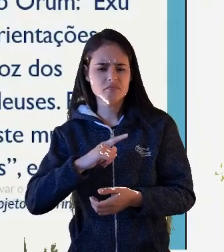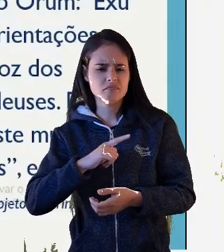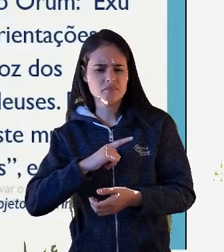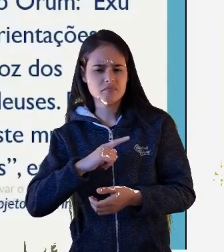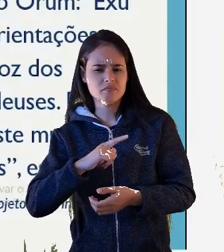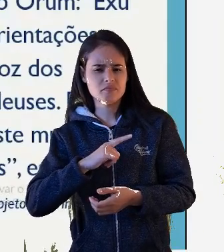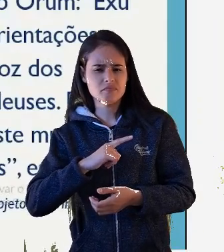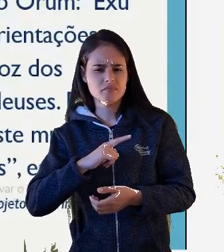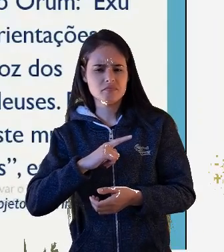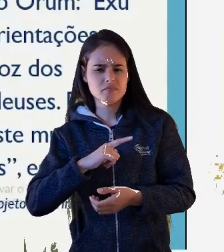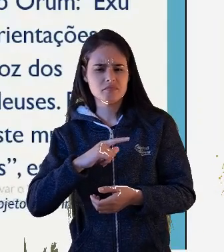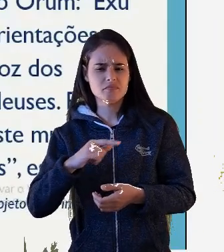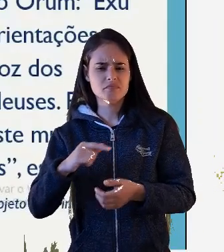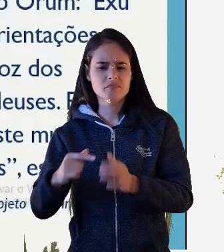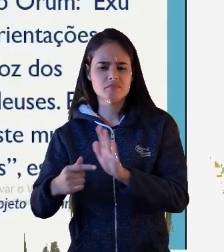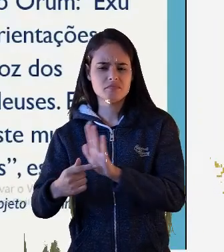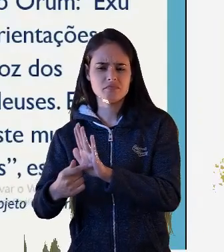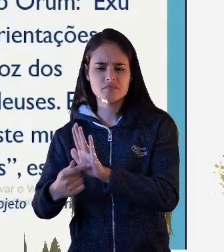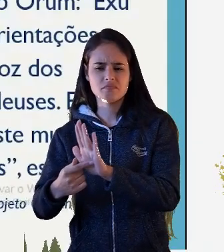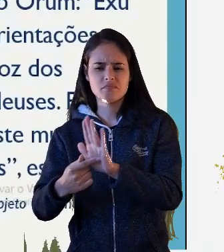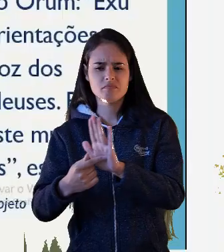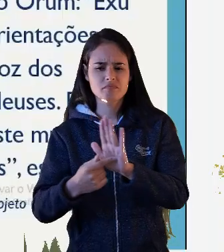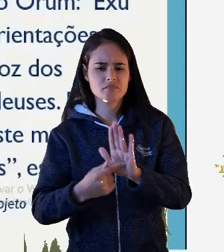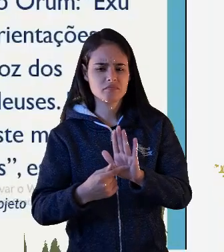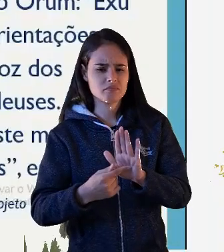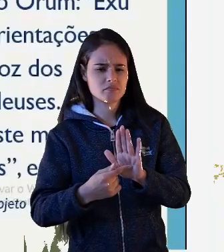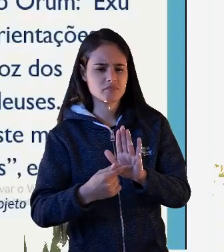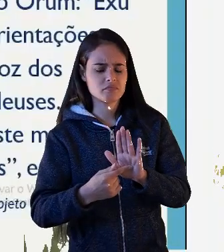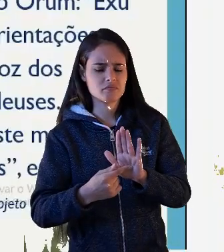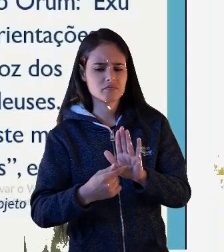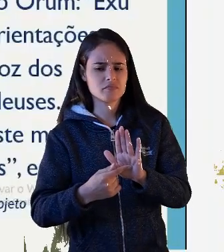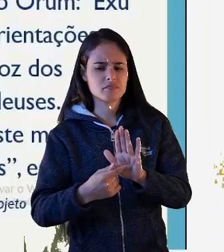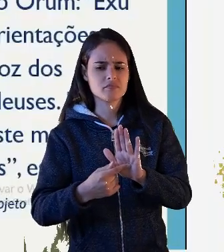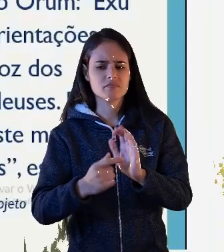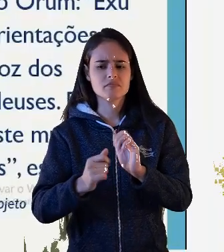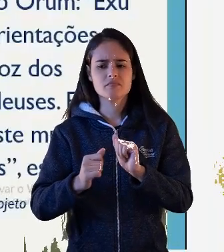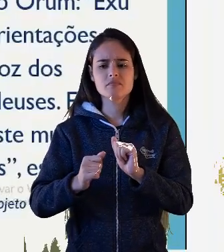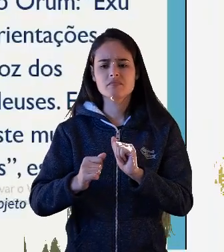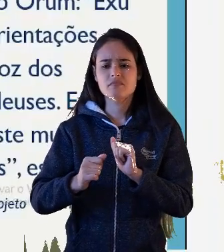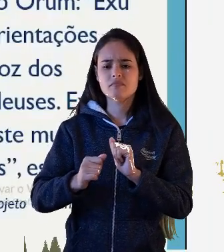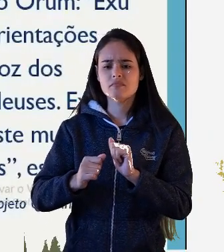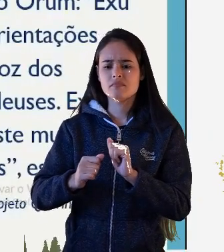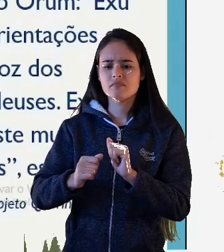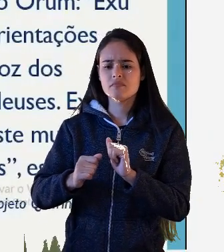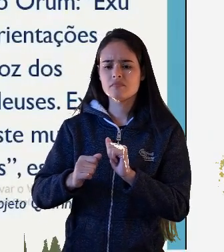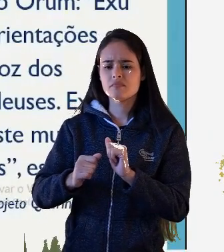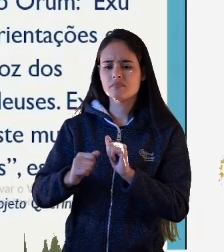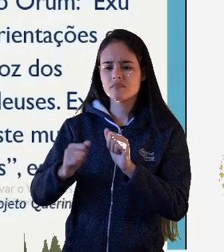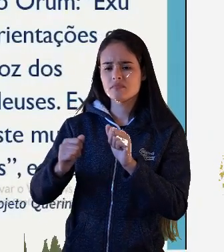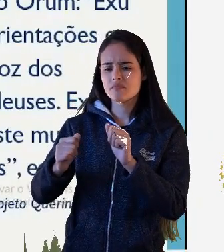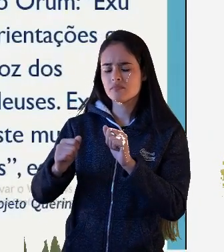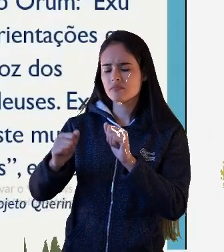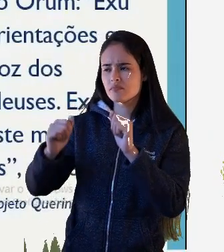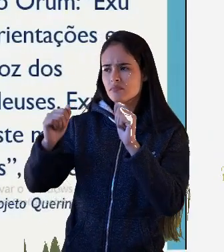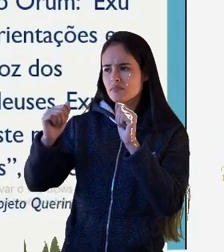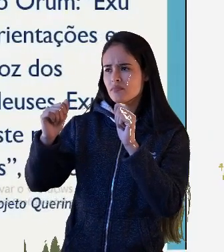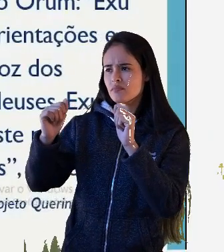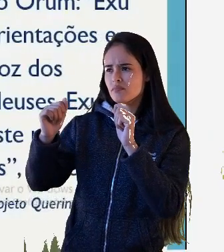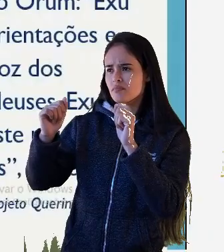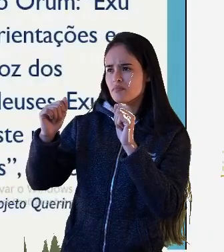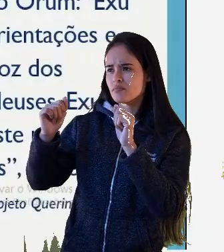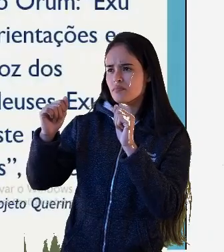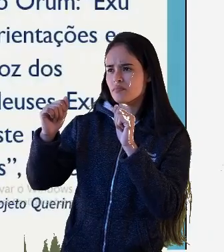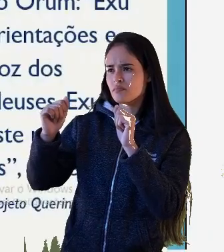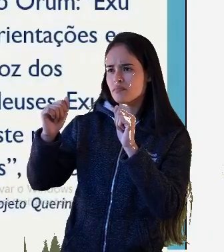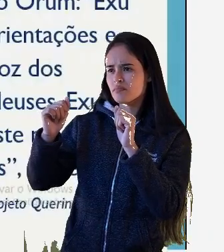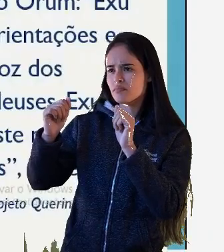os cavalos, né? As pessoas ali que recebem os orixás, elas incorporam, né? Elas se vestem às vezes como orixá, então elas se